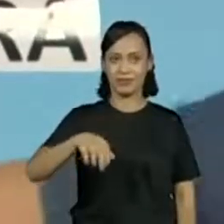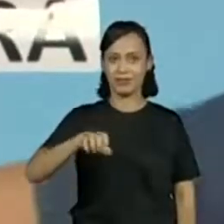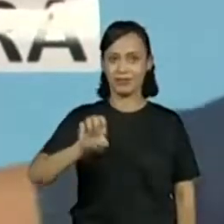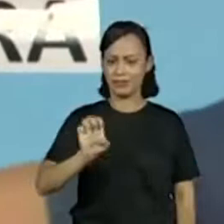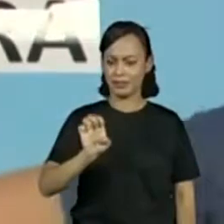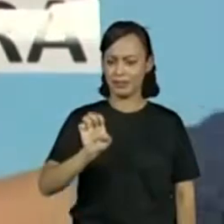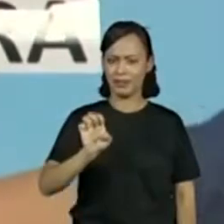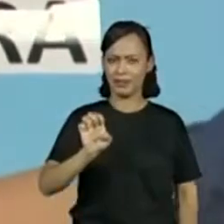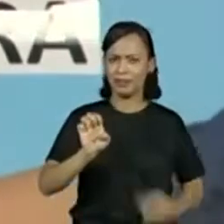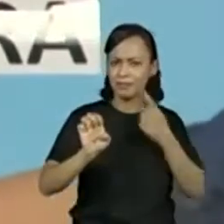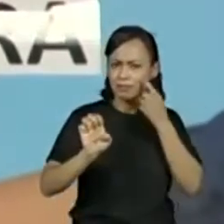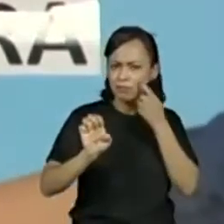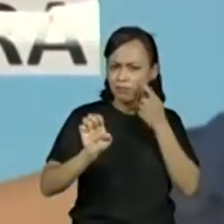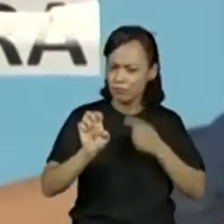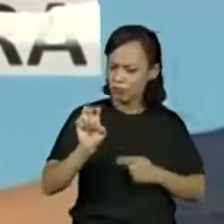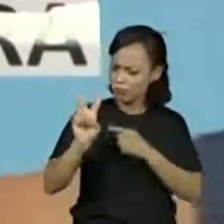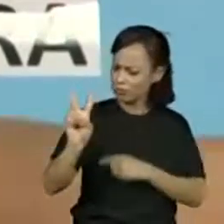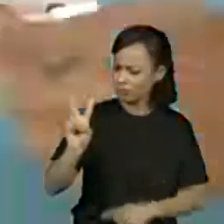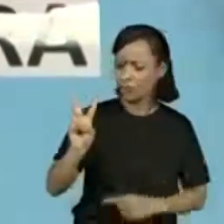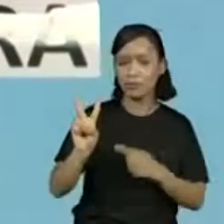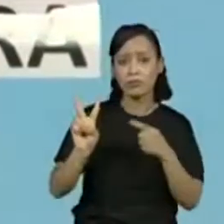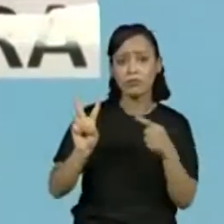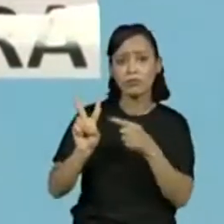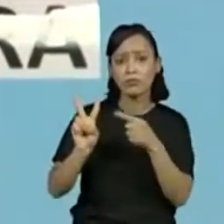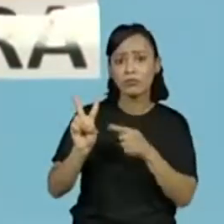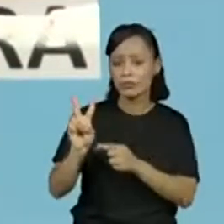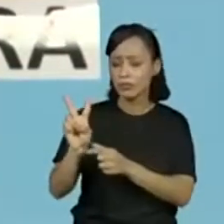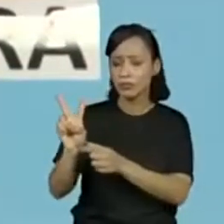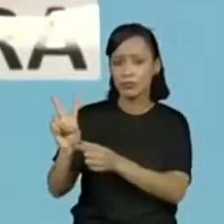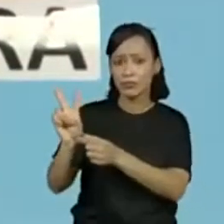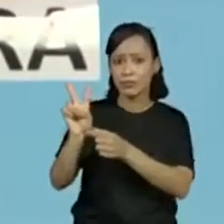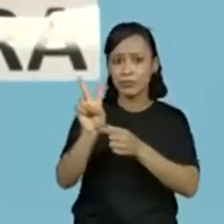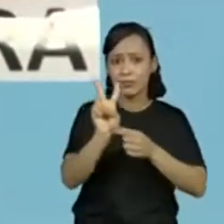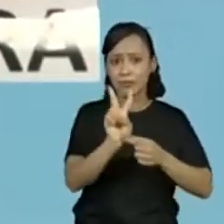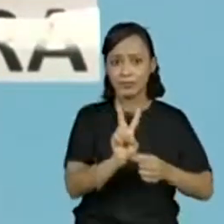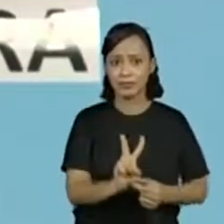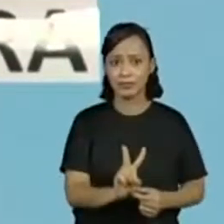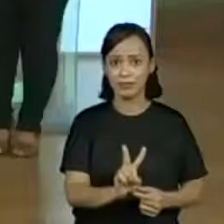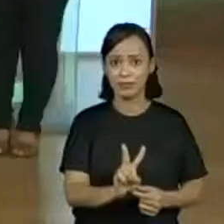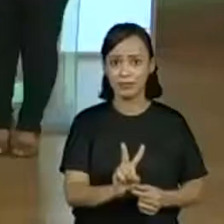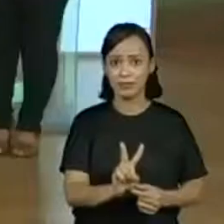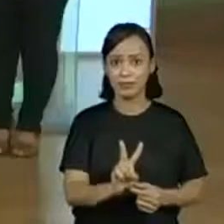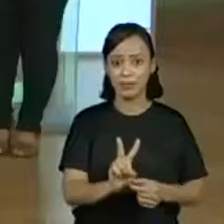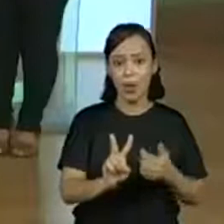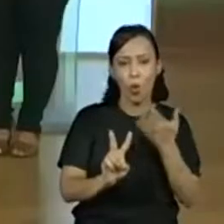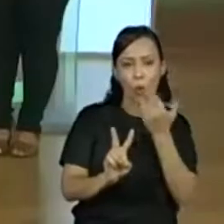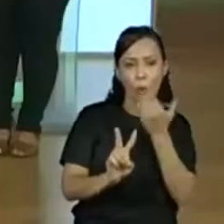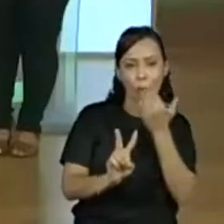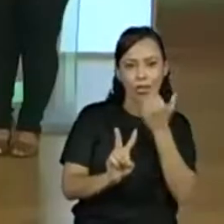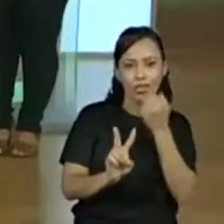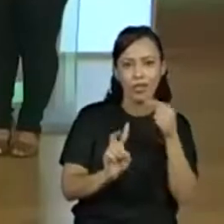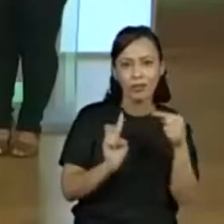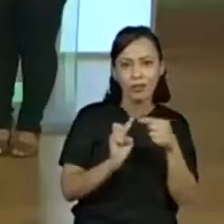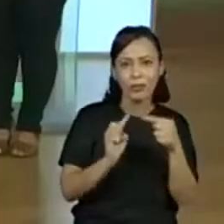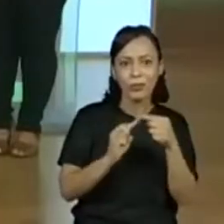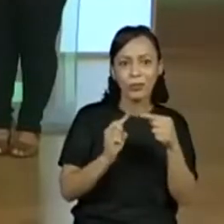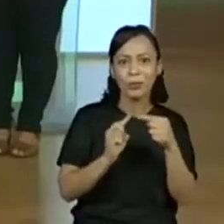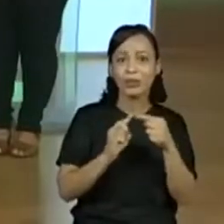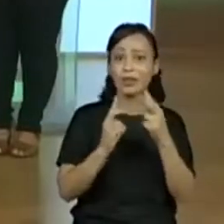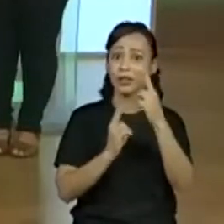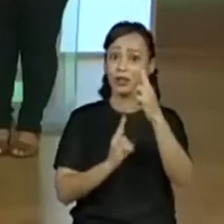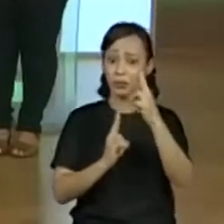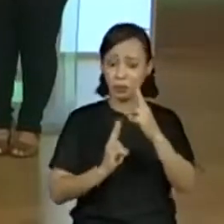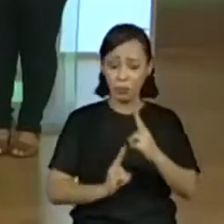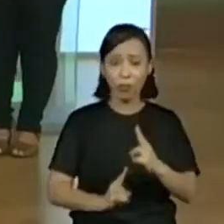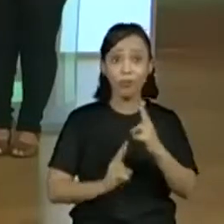então vi então um vídeo virado é o mesmo vida Viviane vamos olhar Então